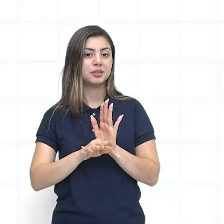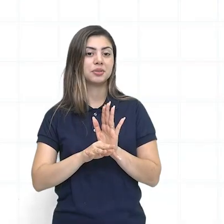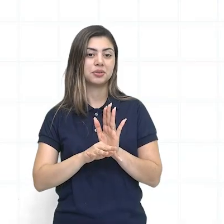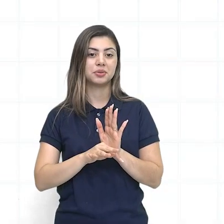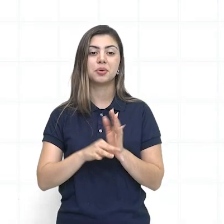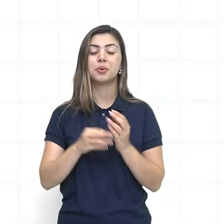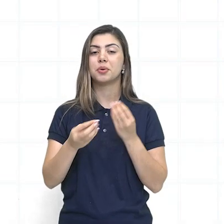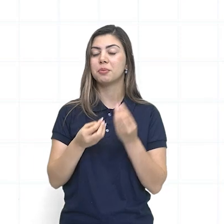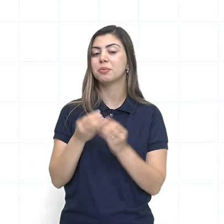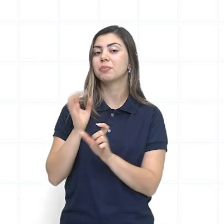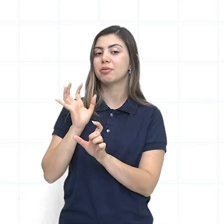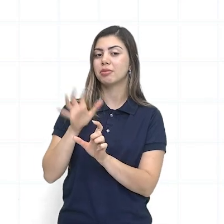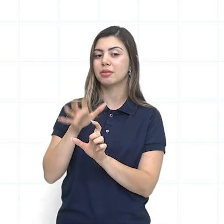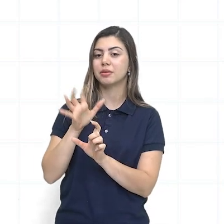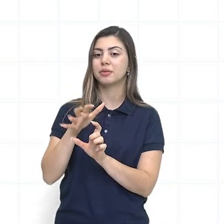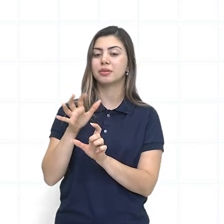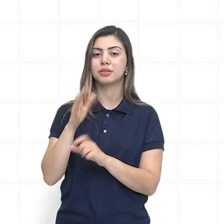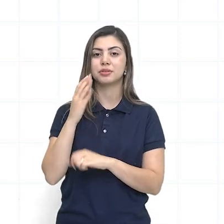denotativo.